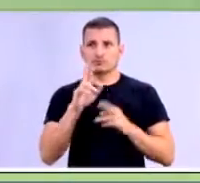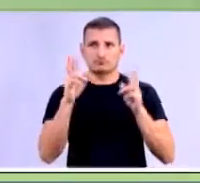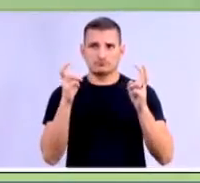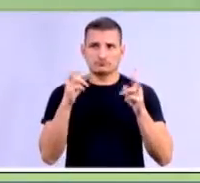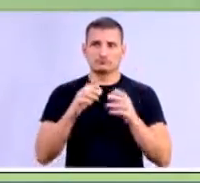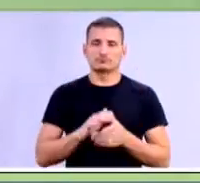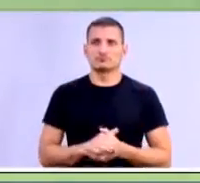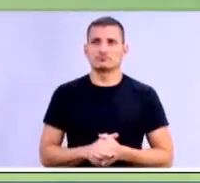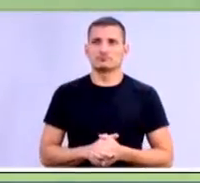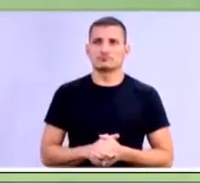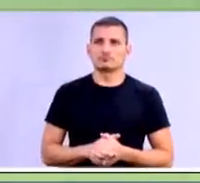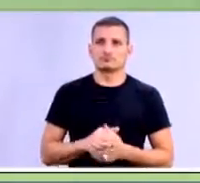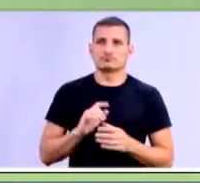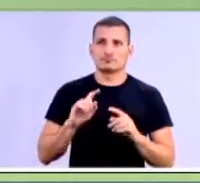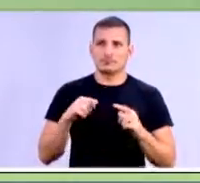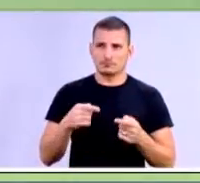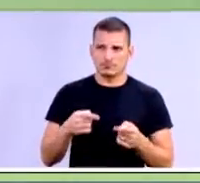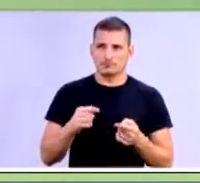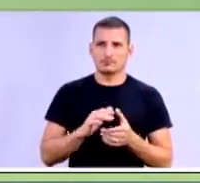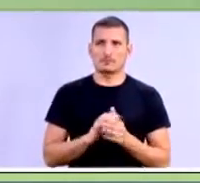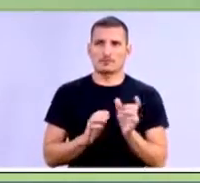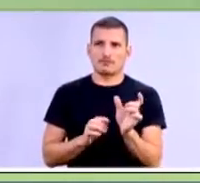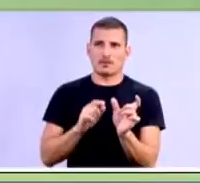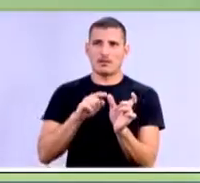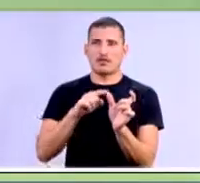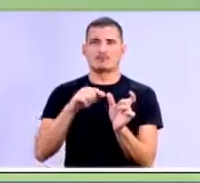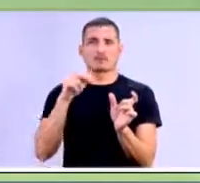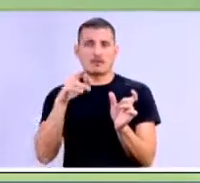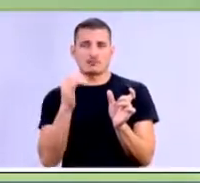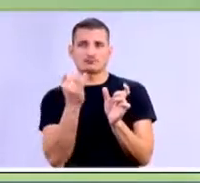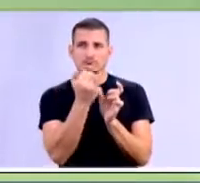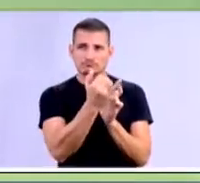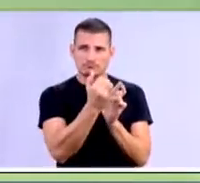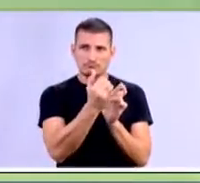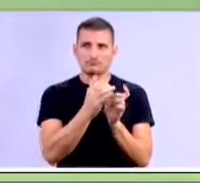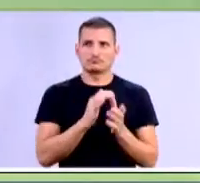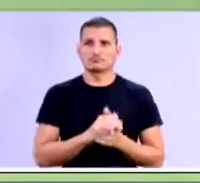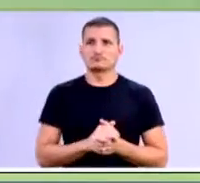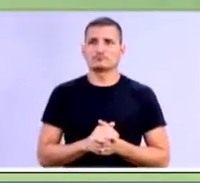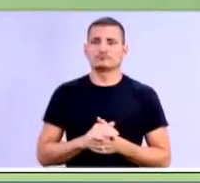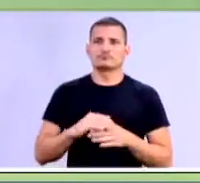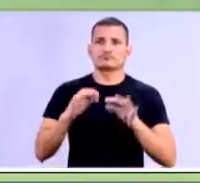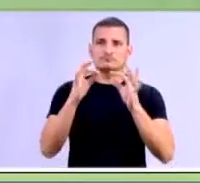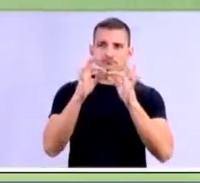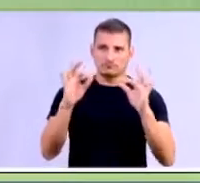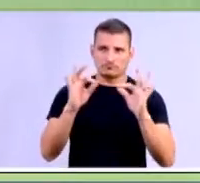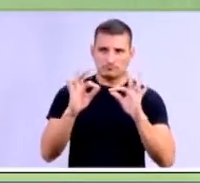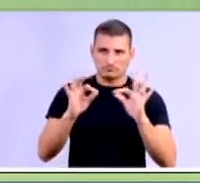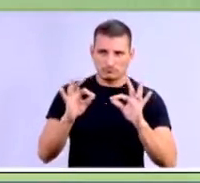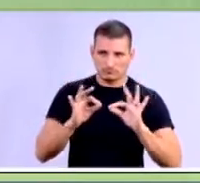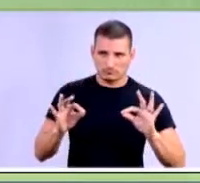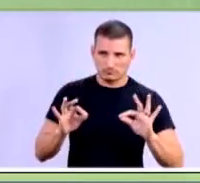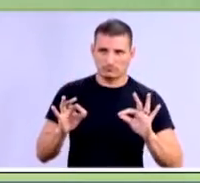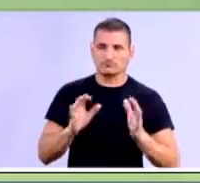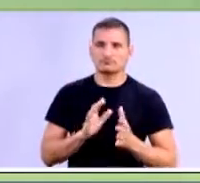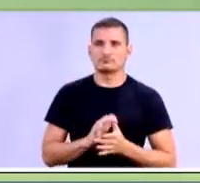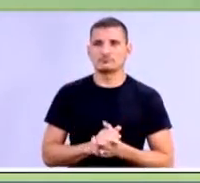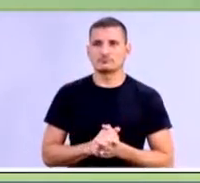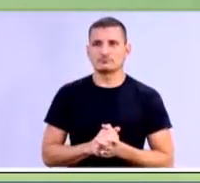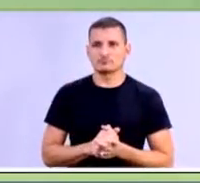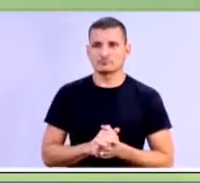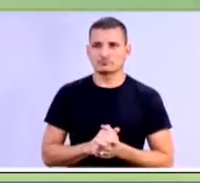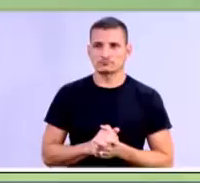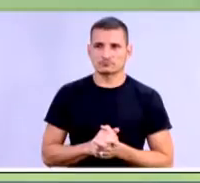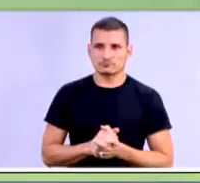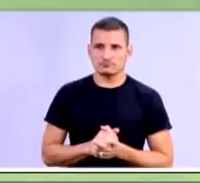assunto. Depois, o vocativo para quem você vai estar enviando. O corpo do texto em si. Faltou